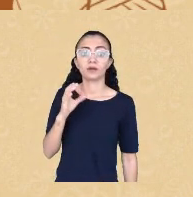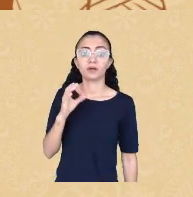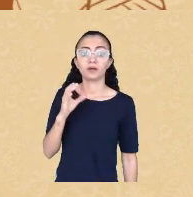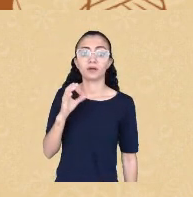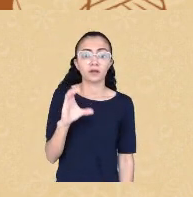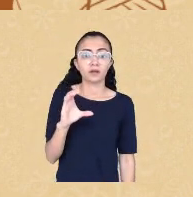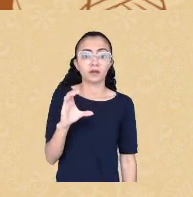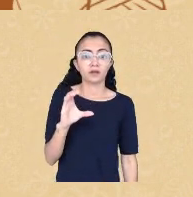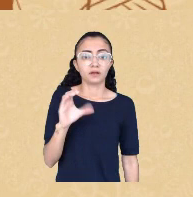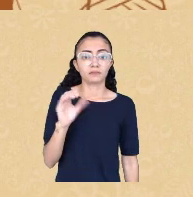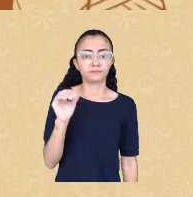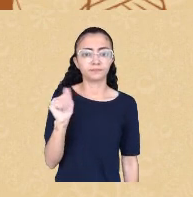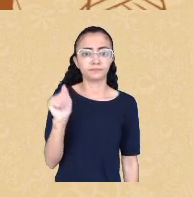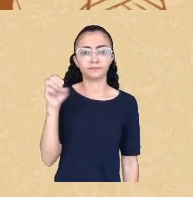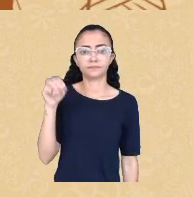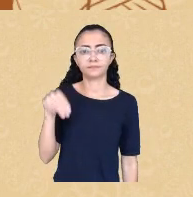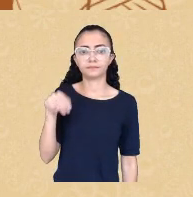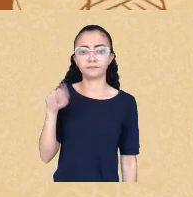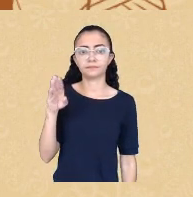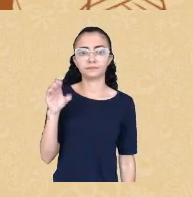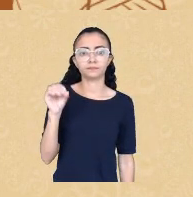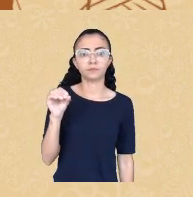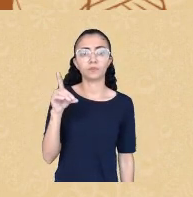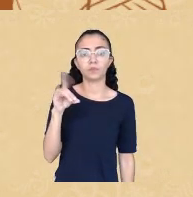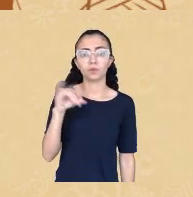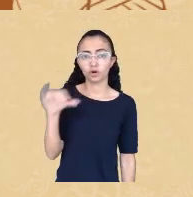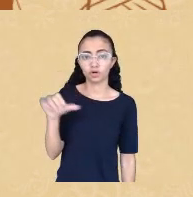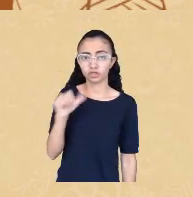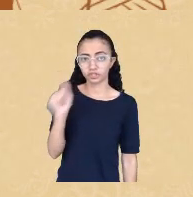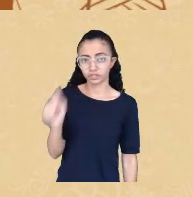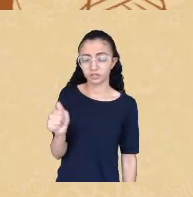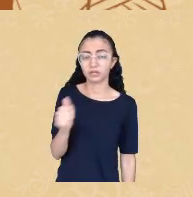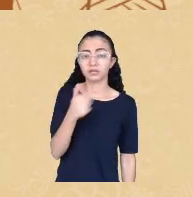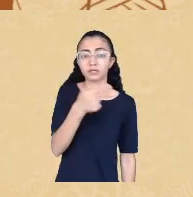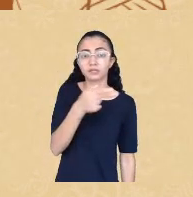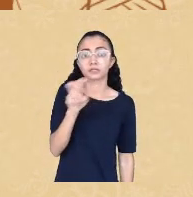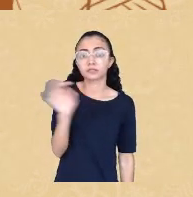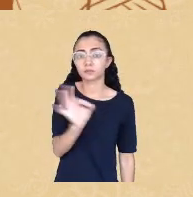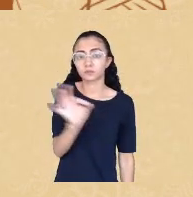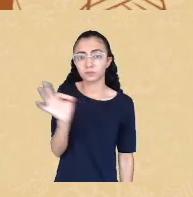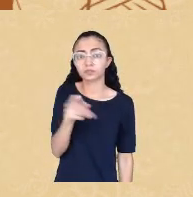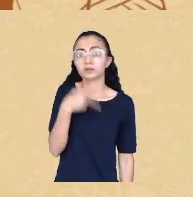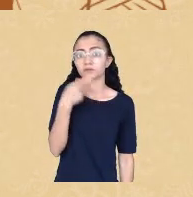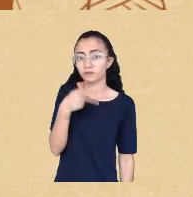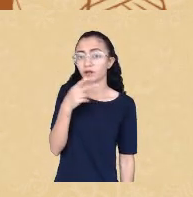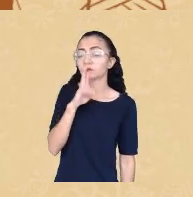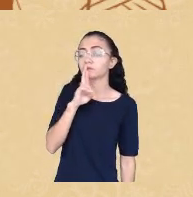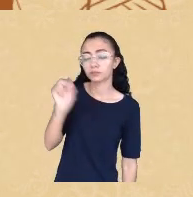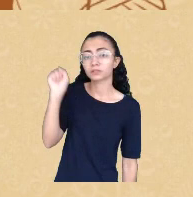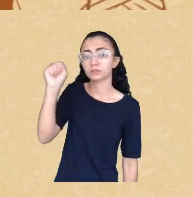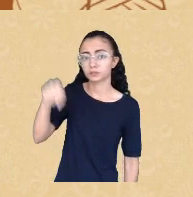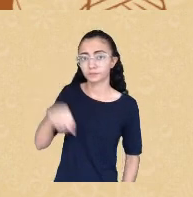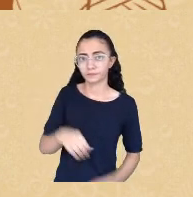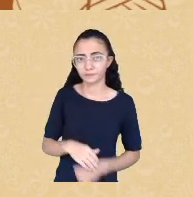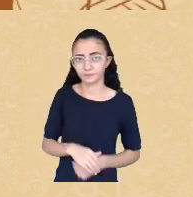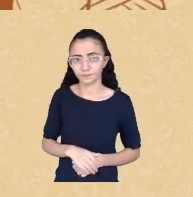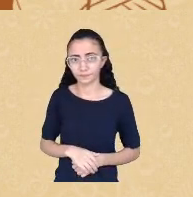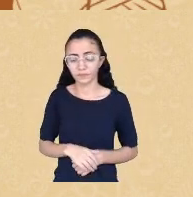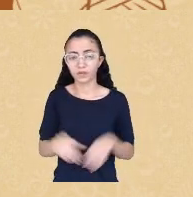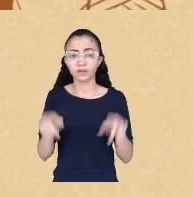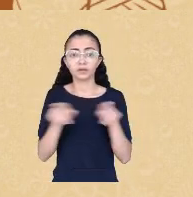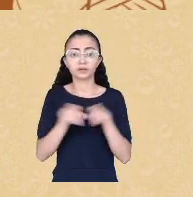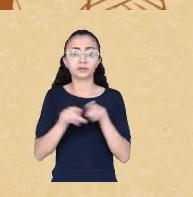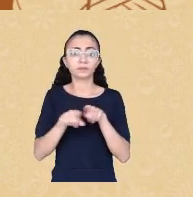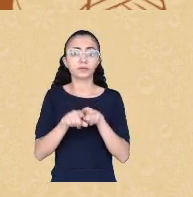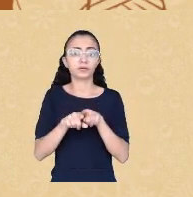Não deixariam de ser quem eram, em função da discriminação. Seguido do Quênia, a maioria foi no